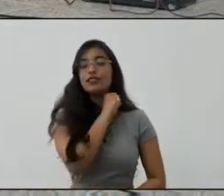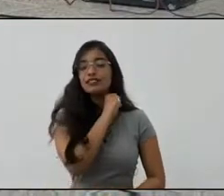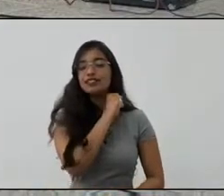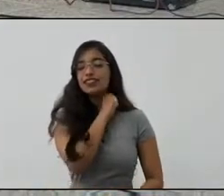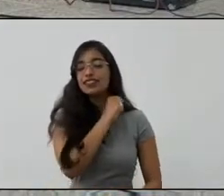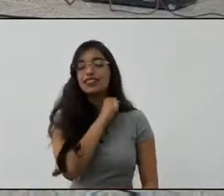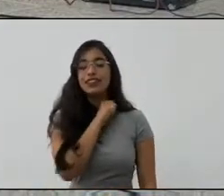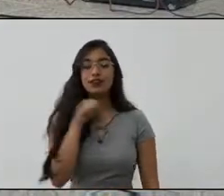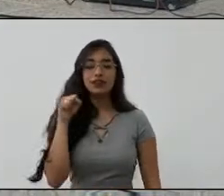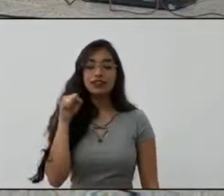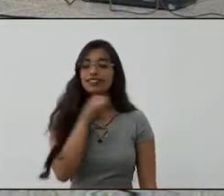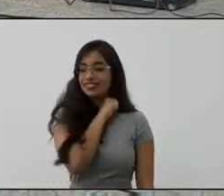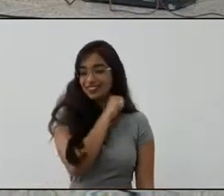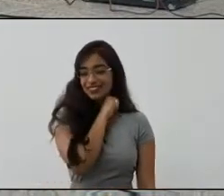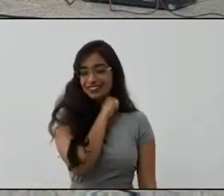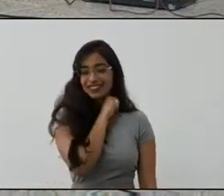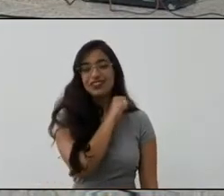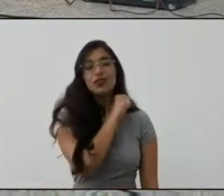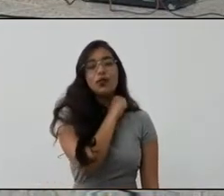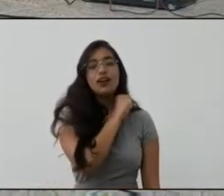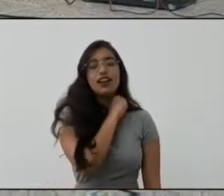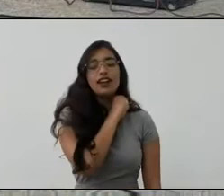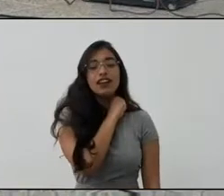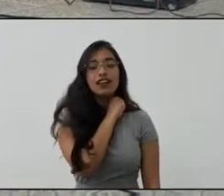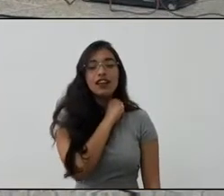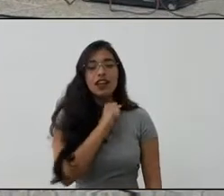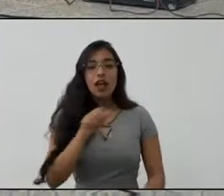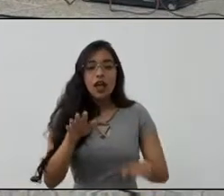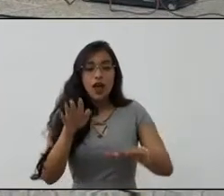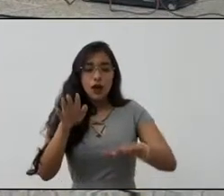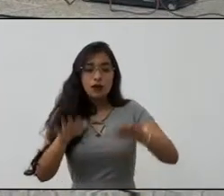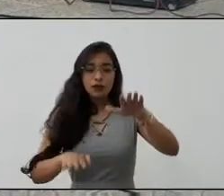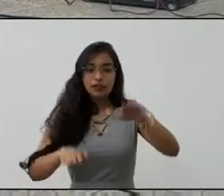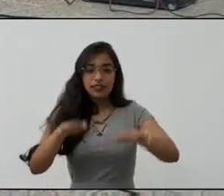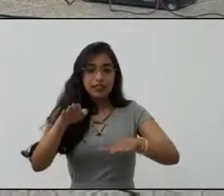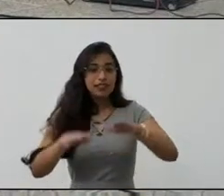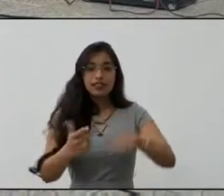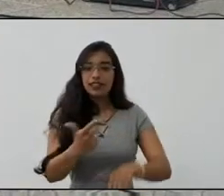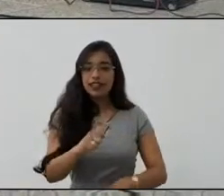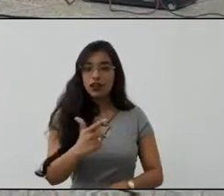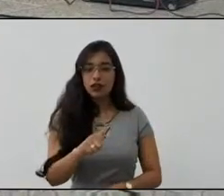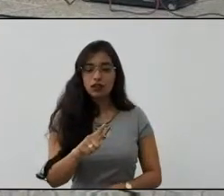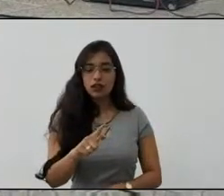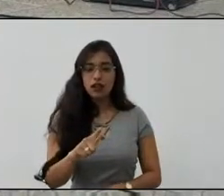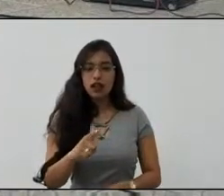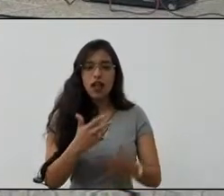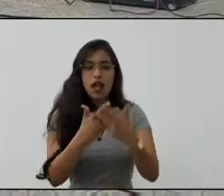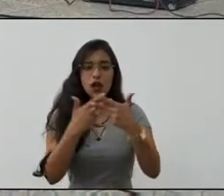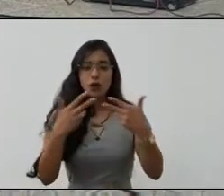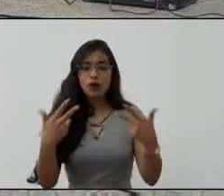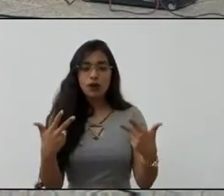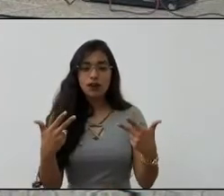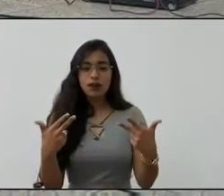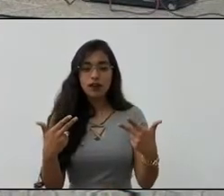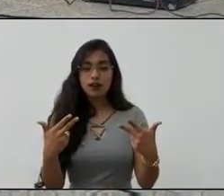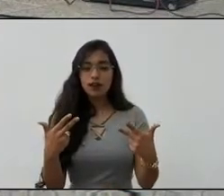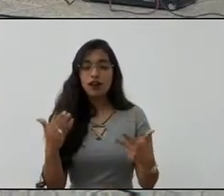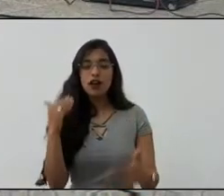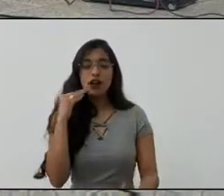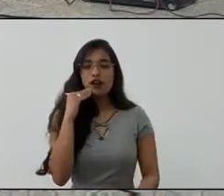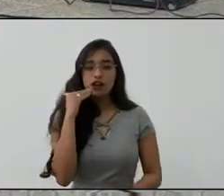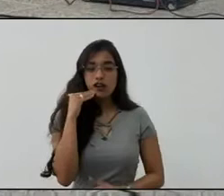meus amigos que porventura estão aqui, é um desequilíbrio, é uma espécie de deformação do